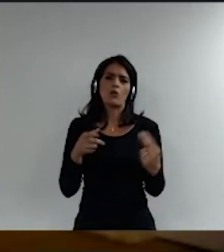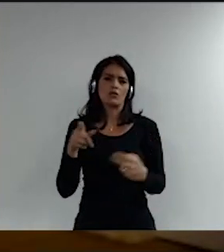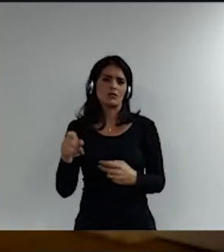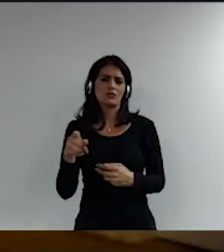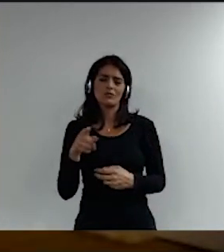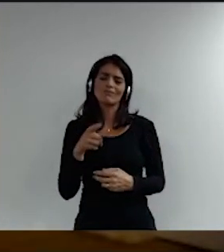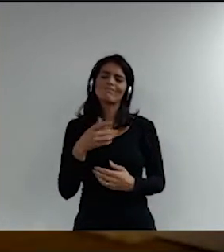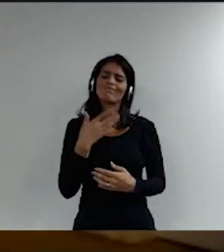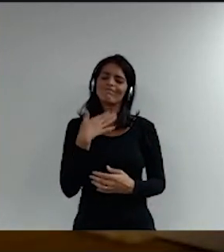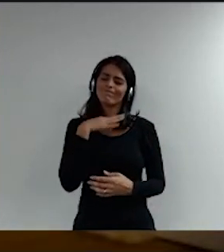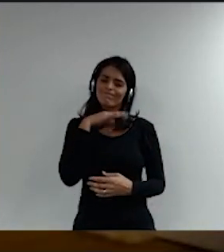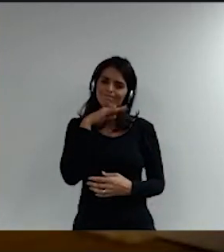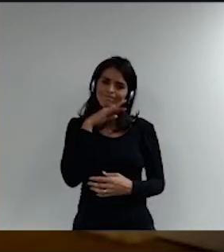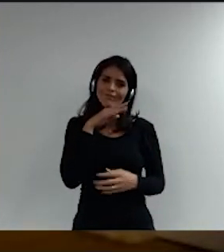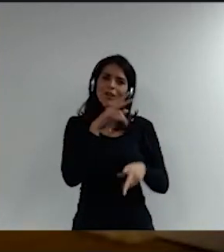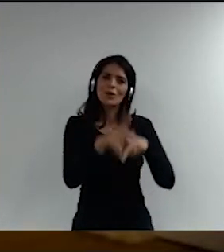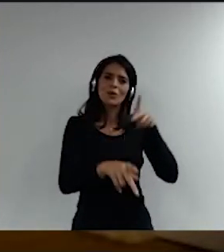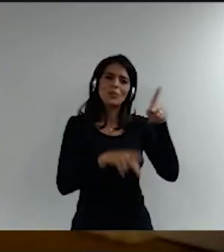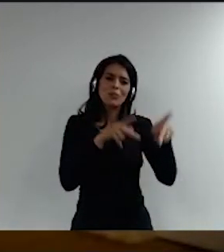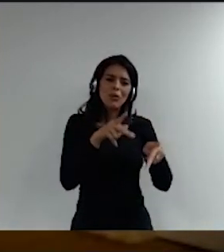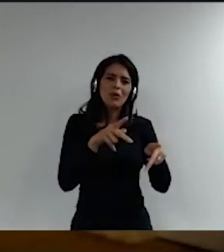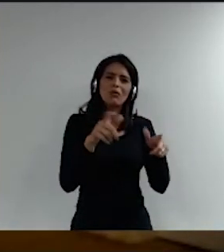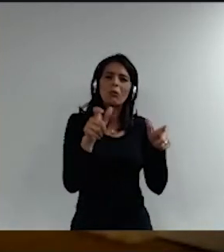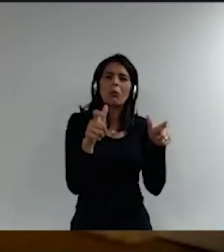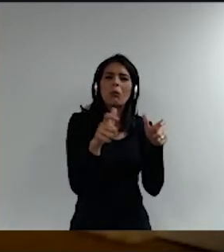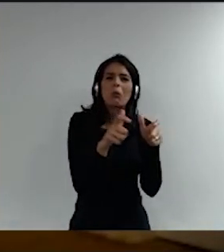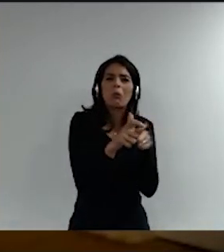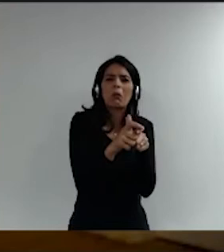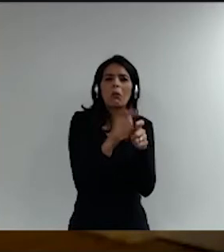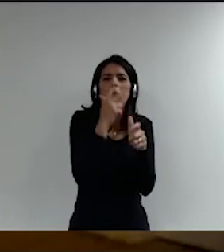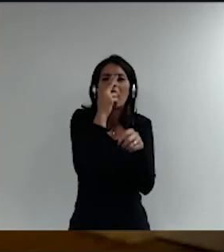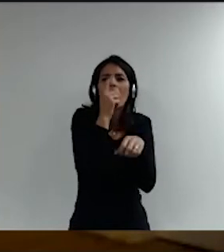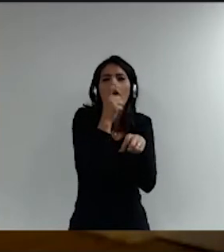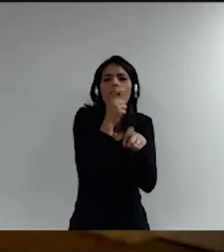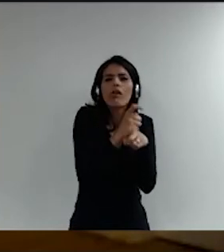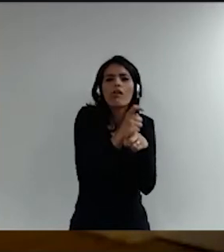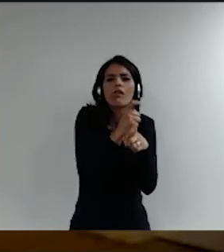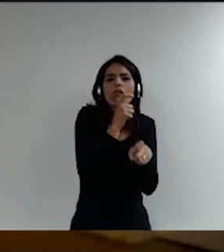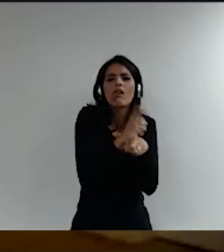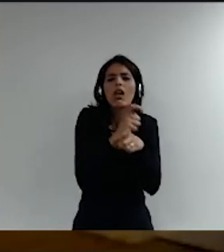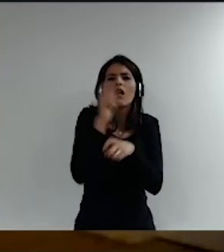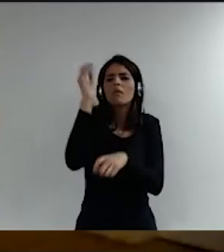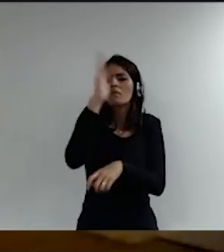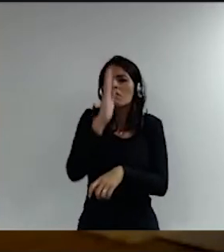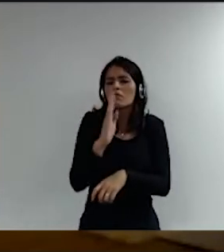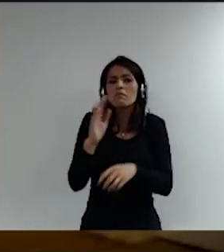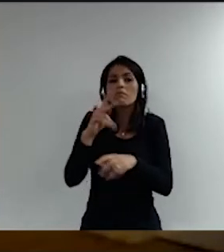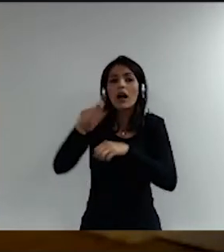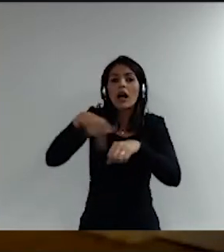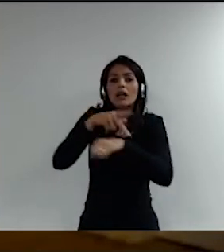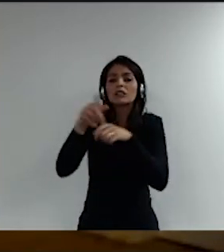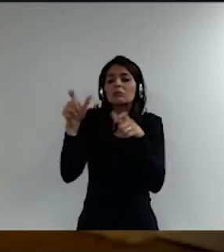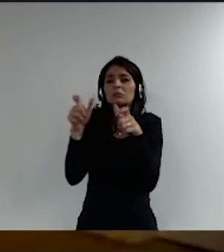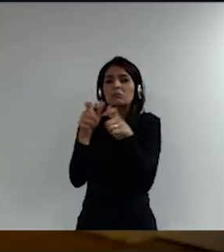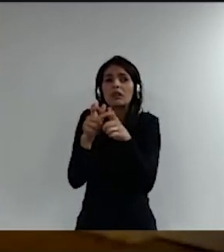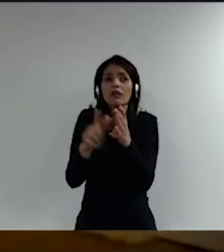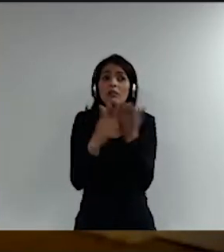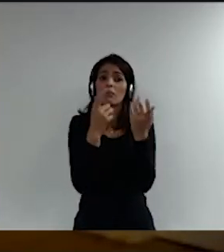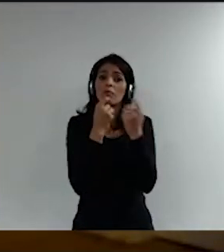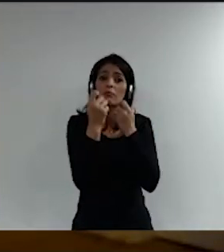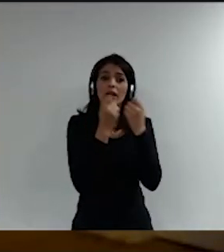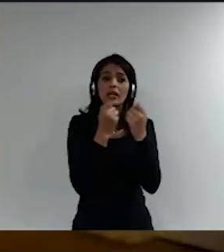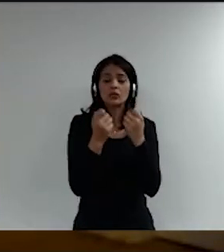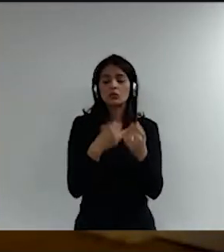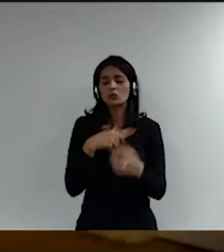Será um povo de um país pequeno, escravizado por uma mídia pouco comprometida com os